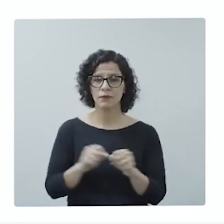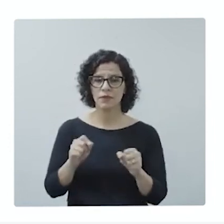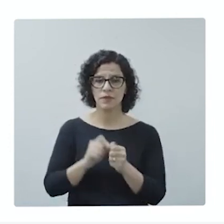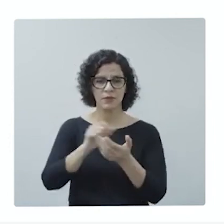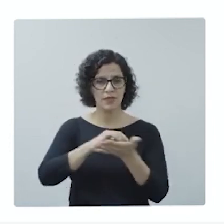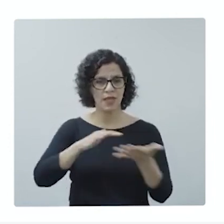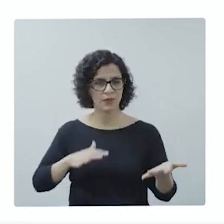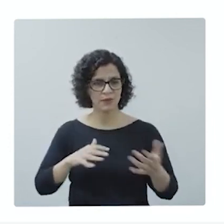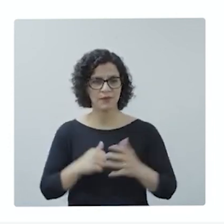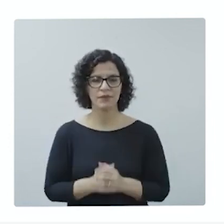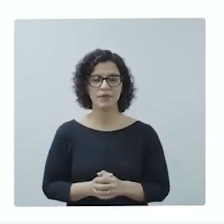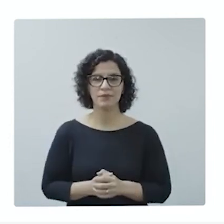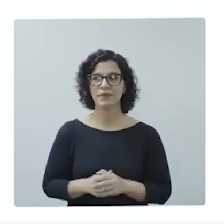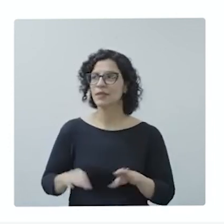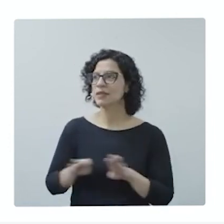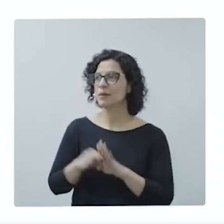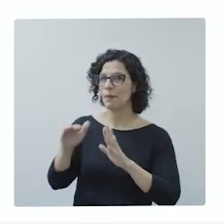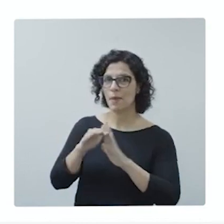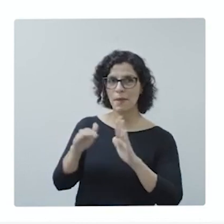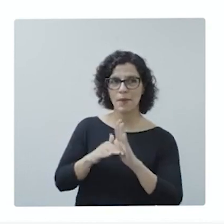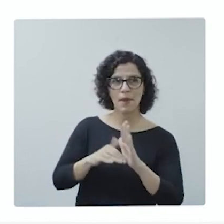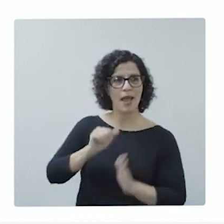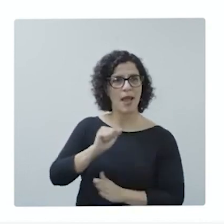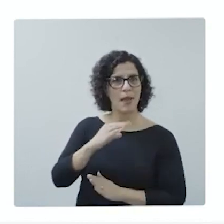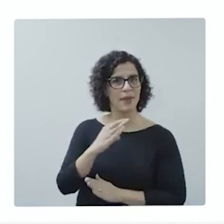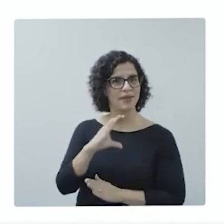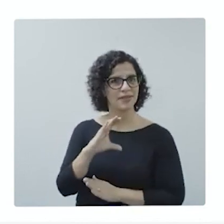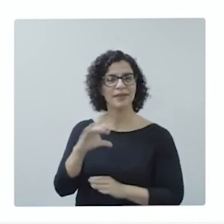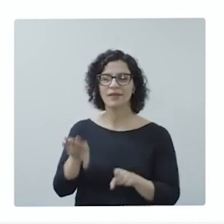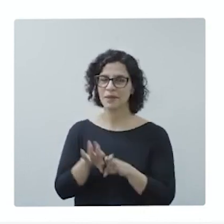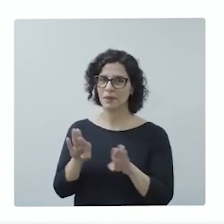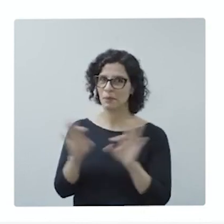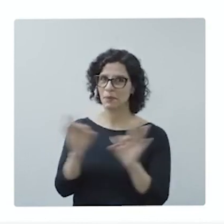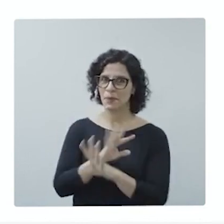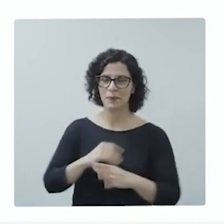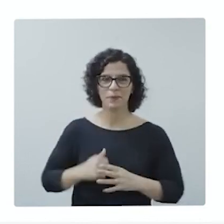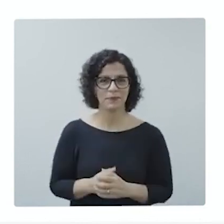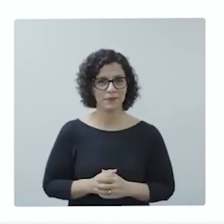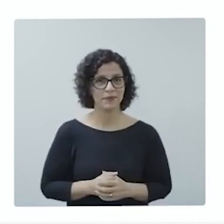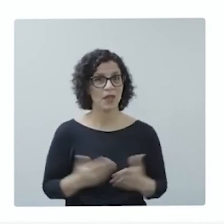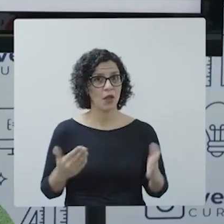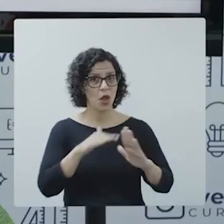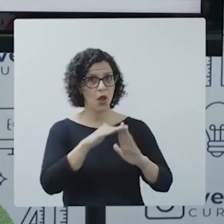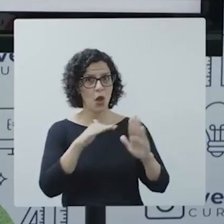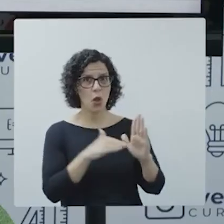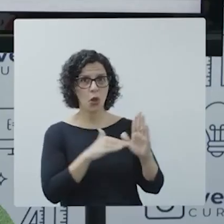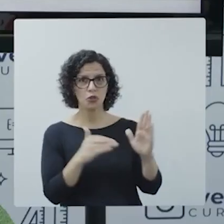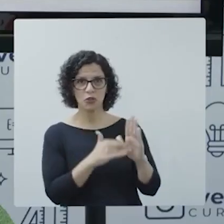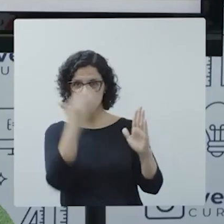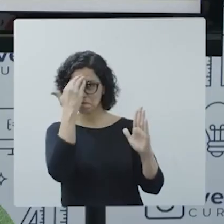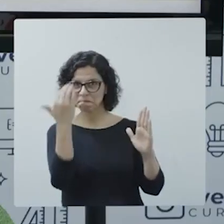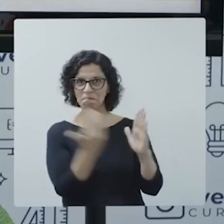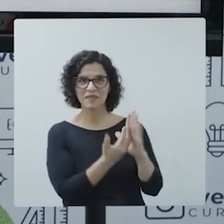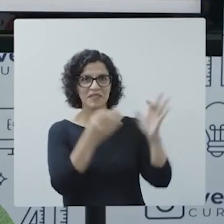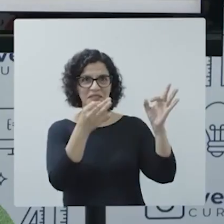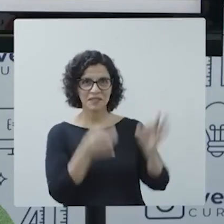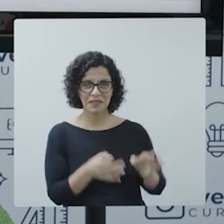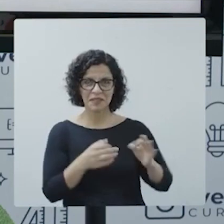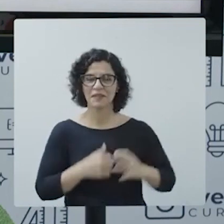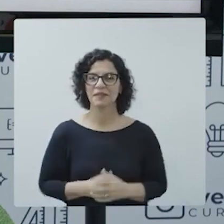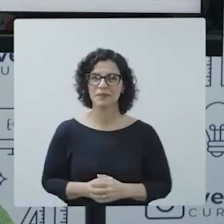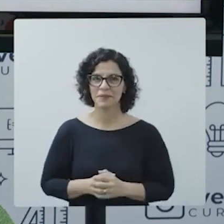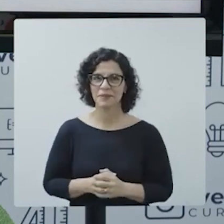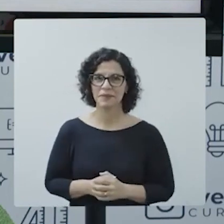realizamos atividades e completamos o alfabeto. Então, completamos toda a nossa